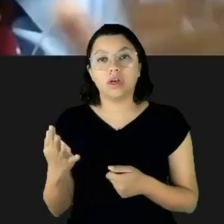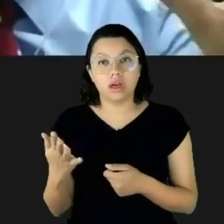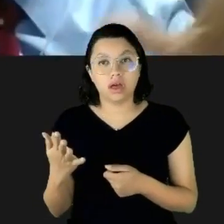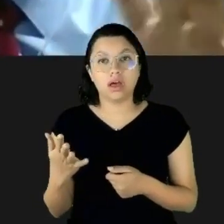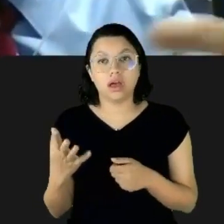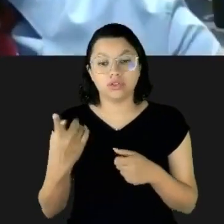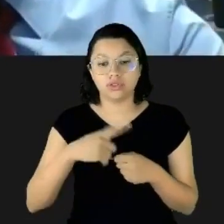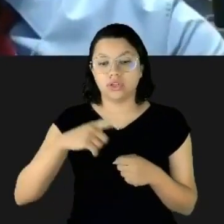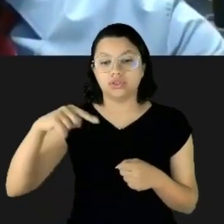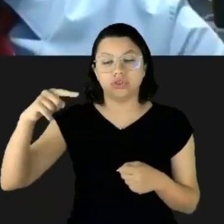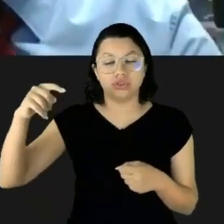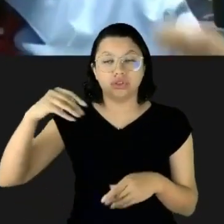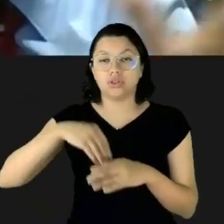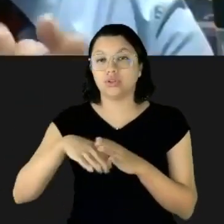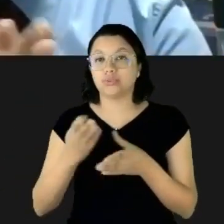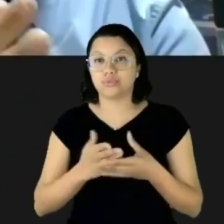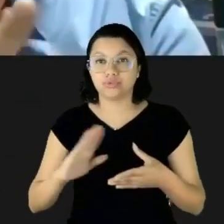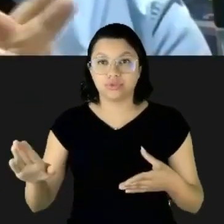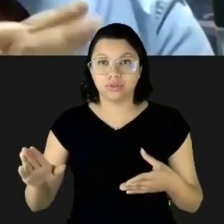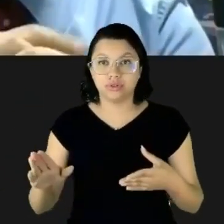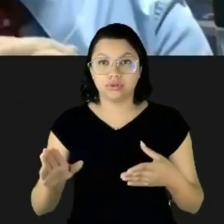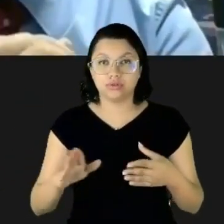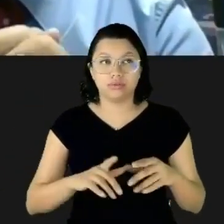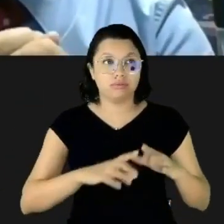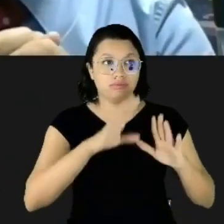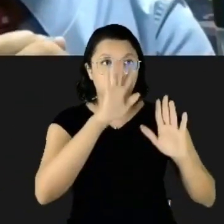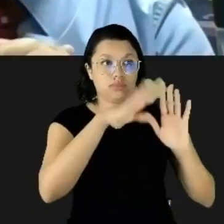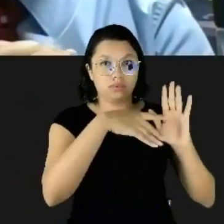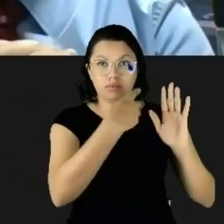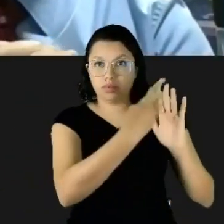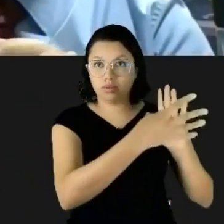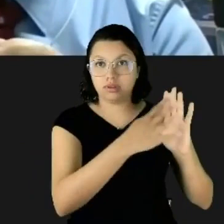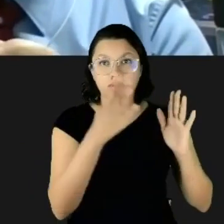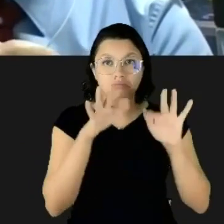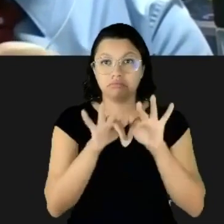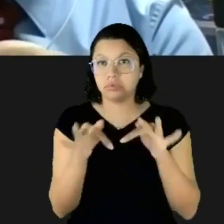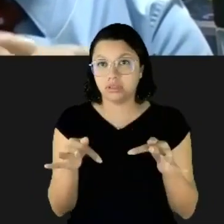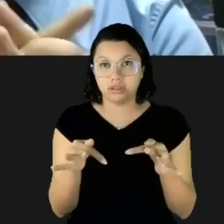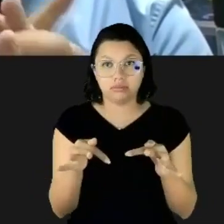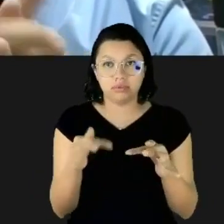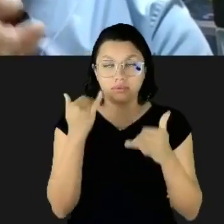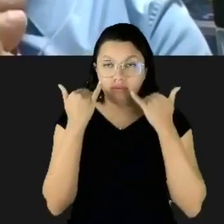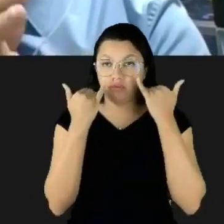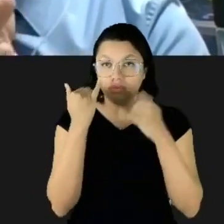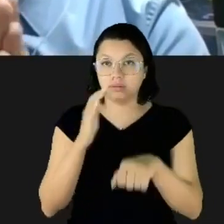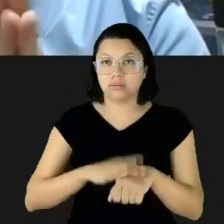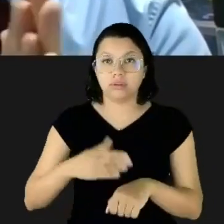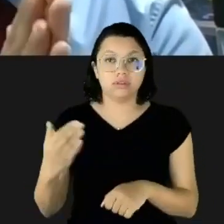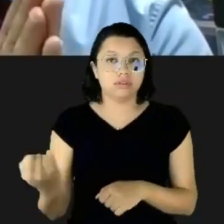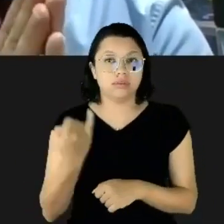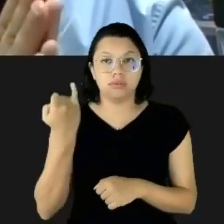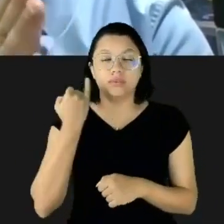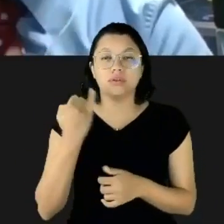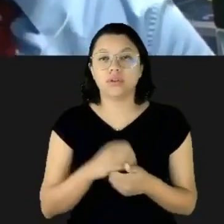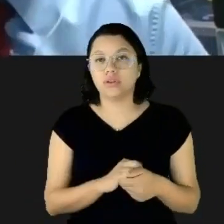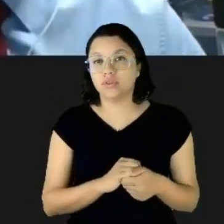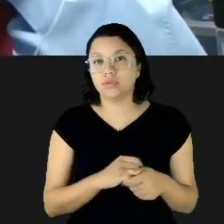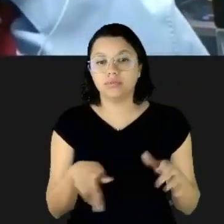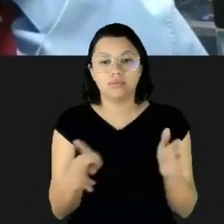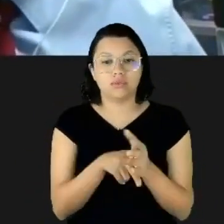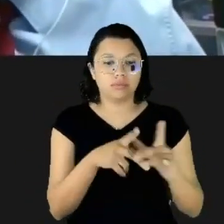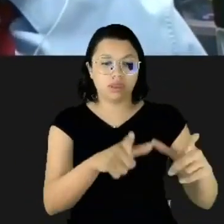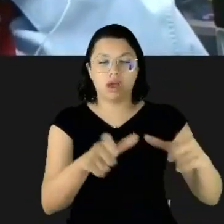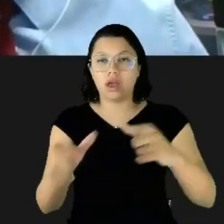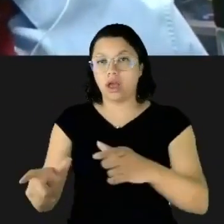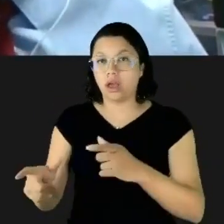que eu passei para vocês agora, aquela tabela simples com as informações mais importantes da unidade